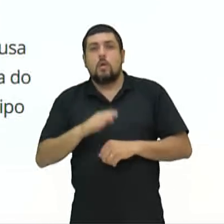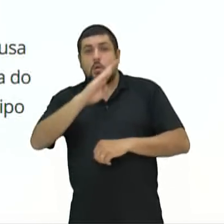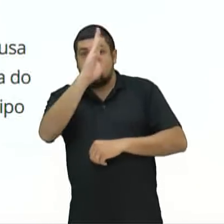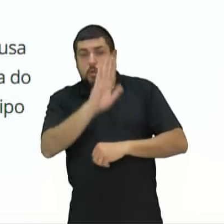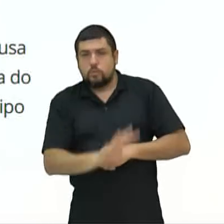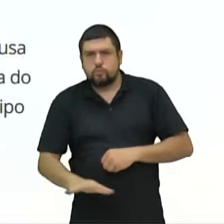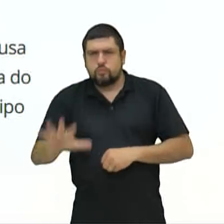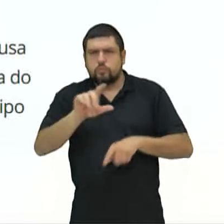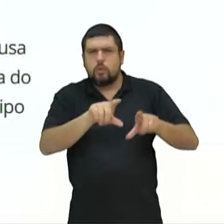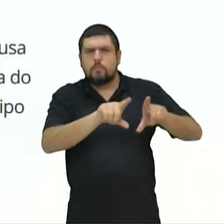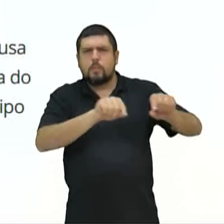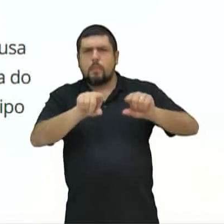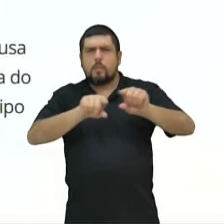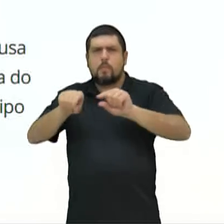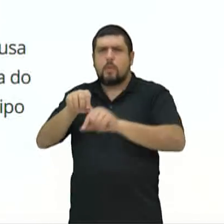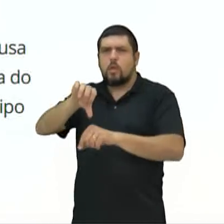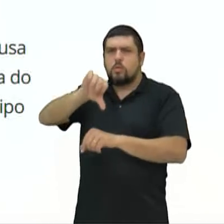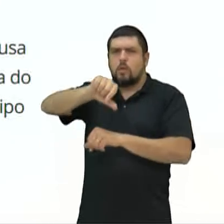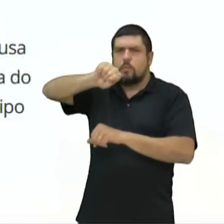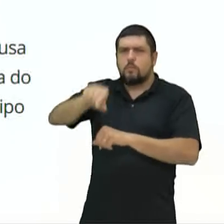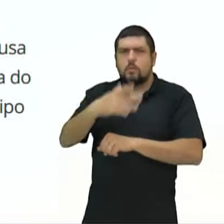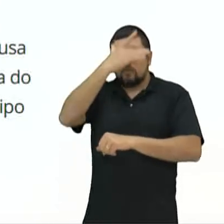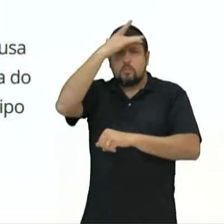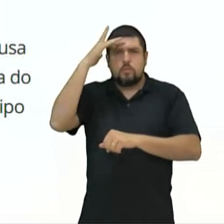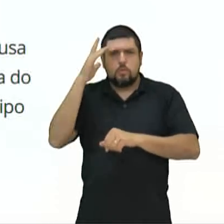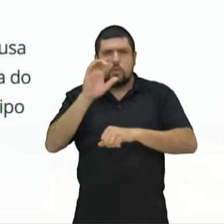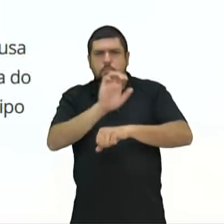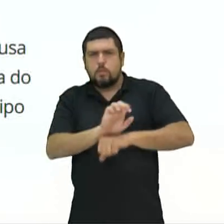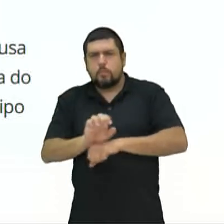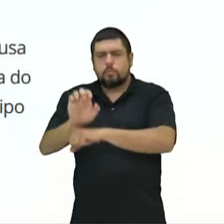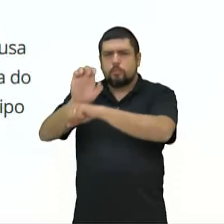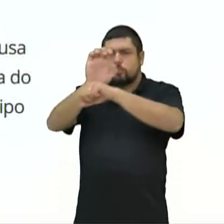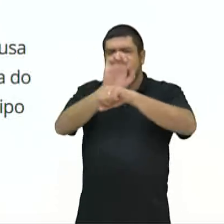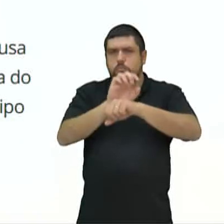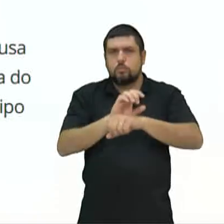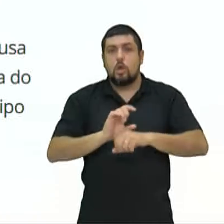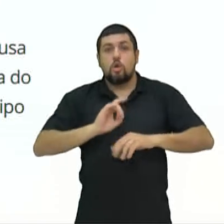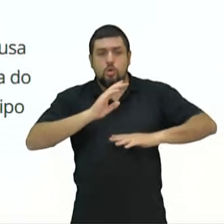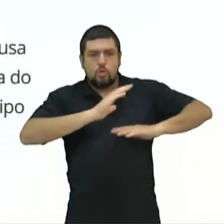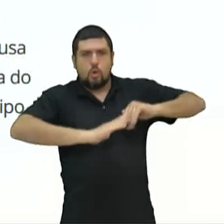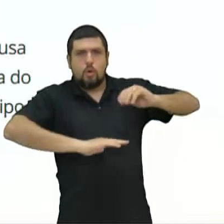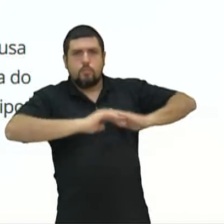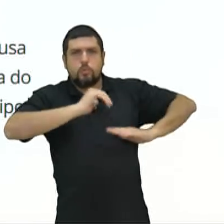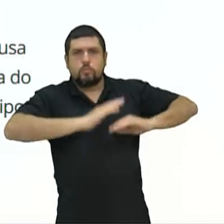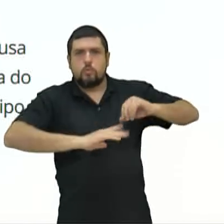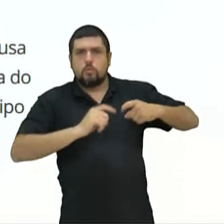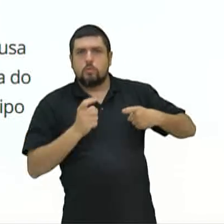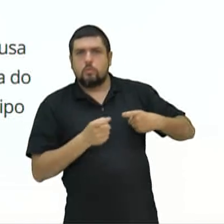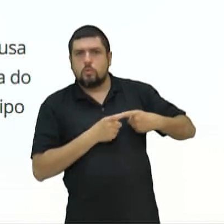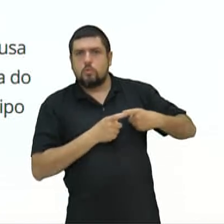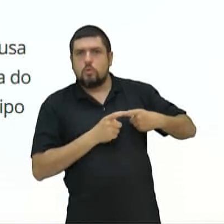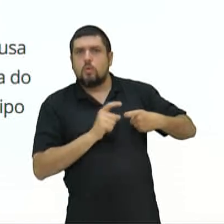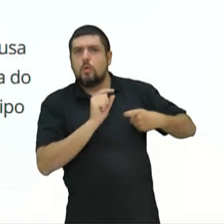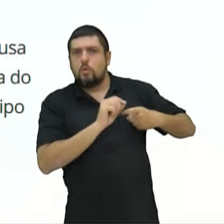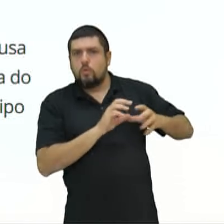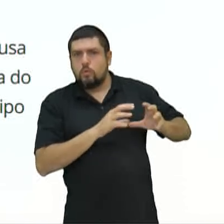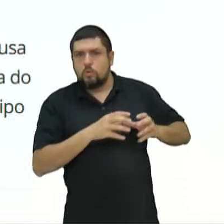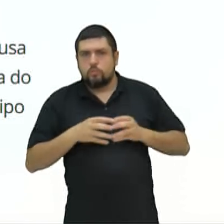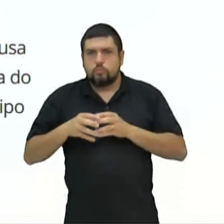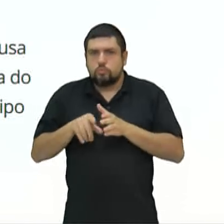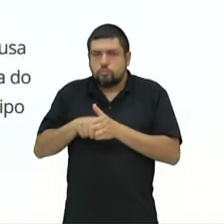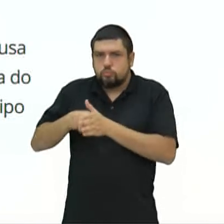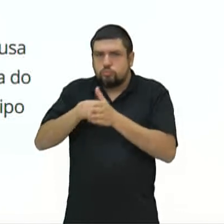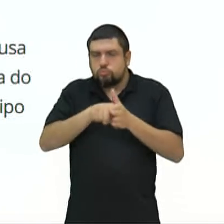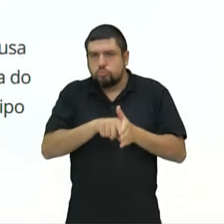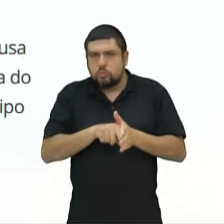voluntários distribuídos por diversas regiões do país. Apenas profissionais da saúde poderão participar do estudo. A vacina